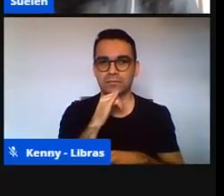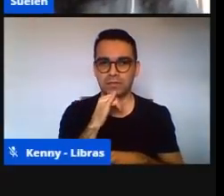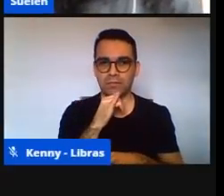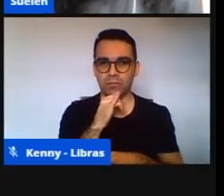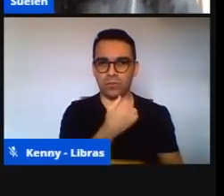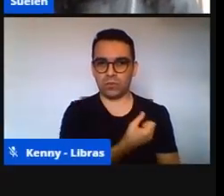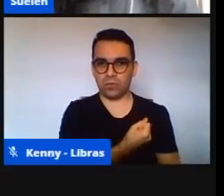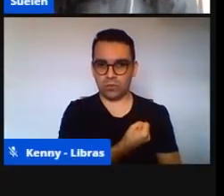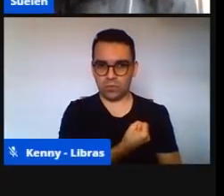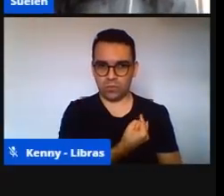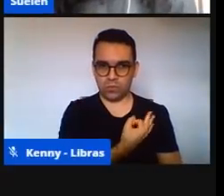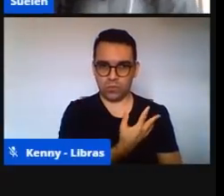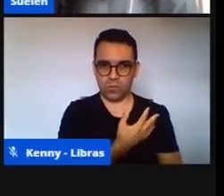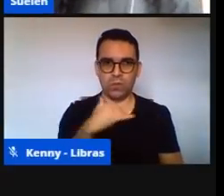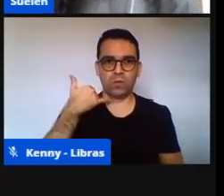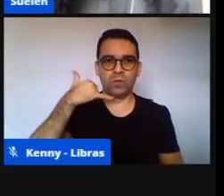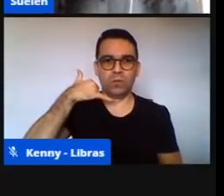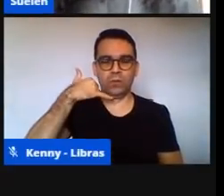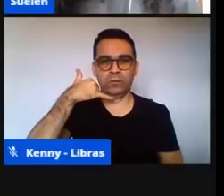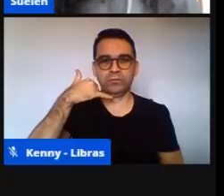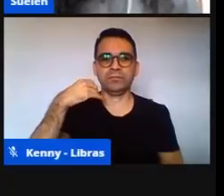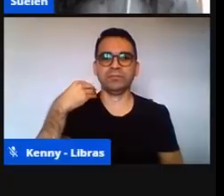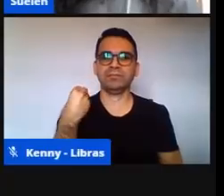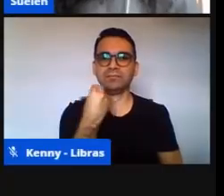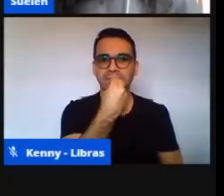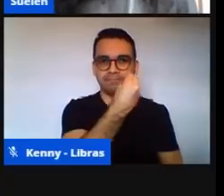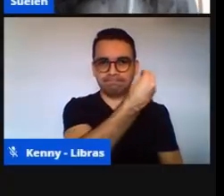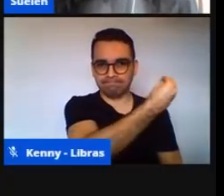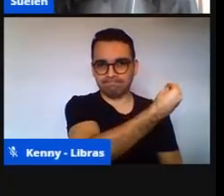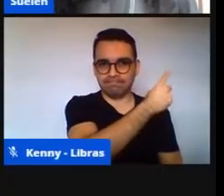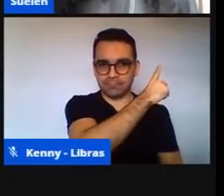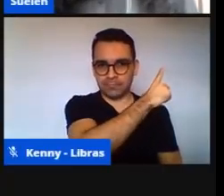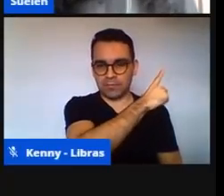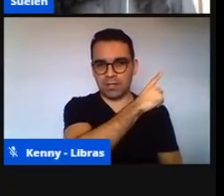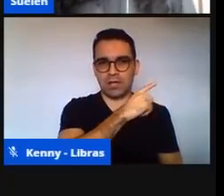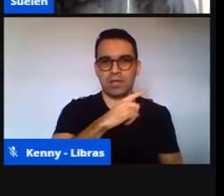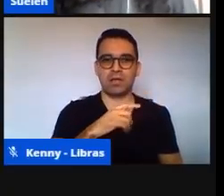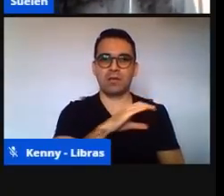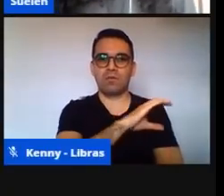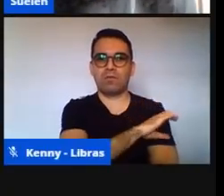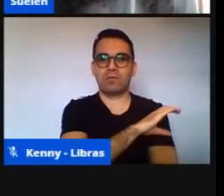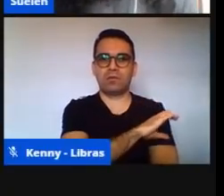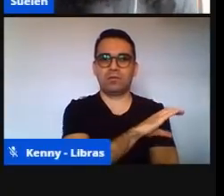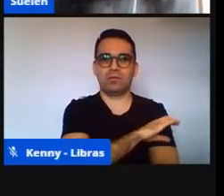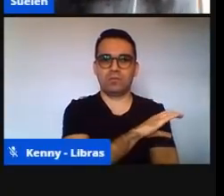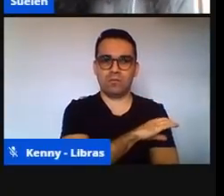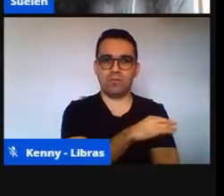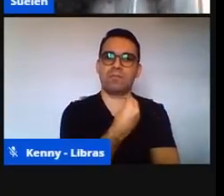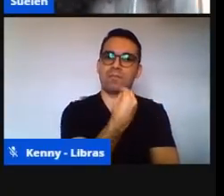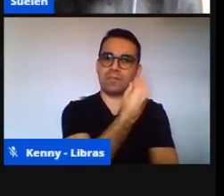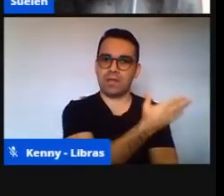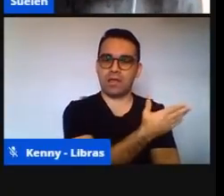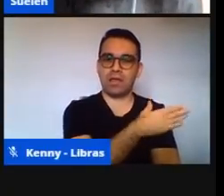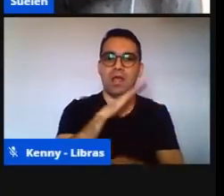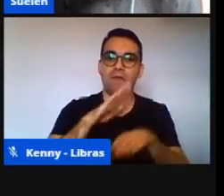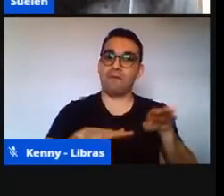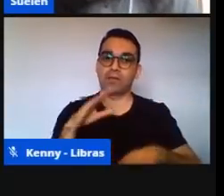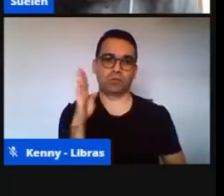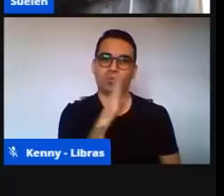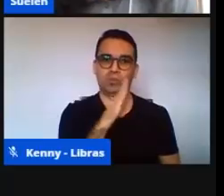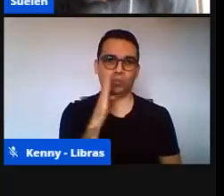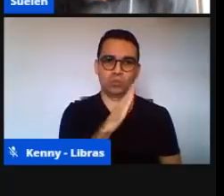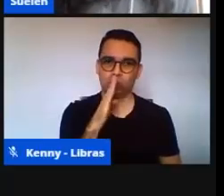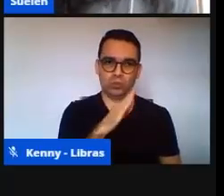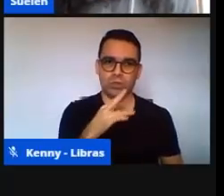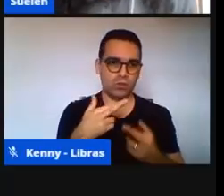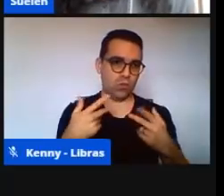disponibilizar esse recurso para a sua família da secretaria escolar de vocês, tá? Não utilizar